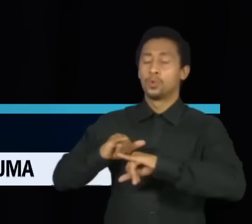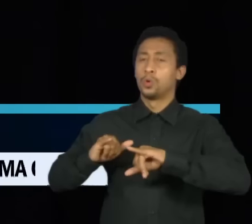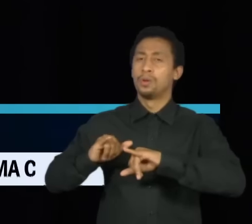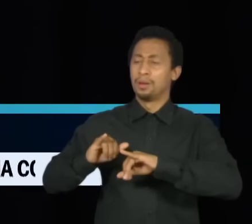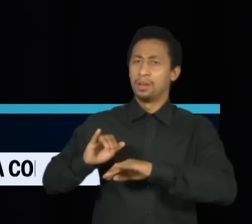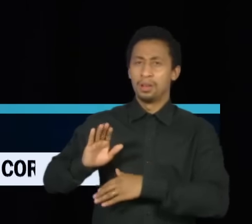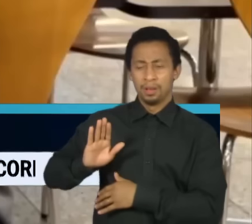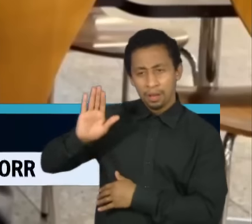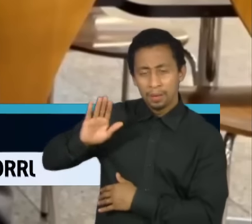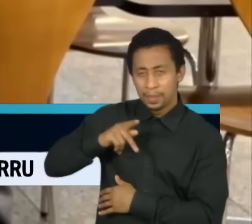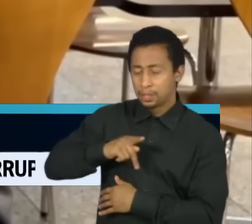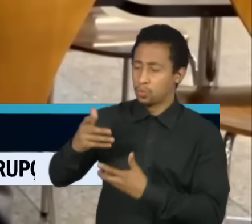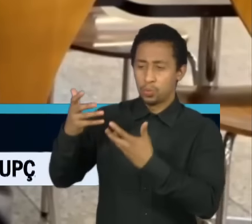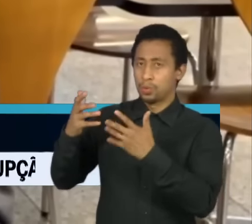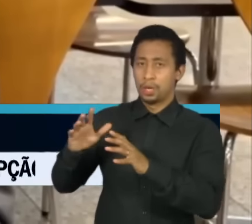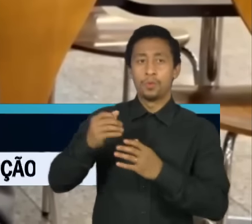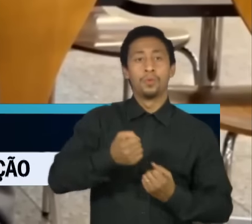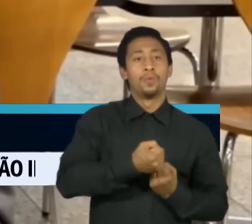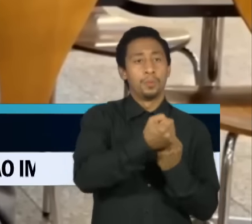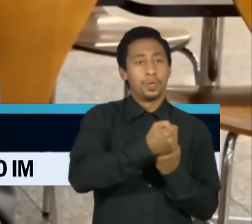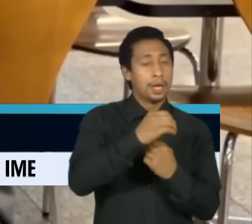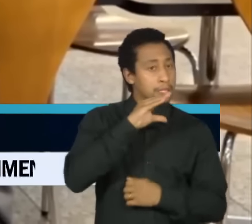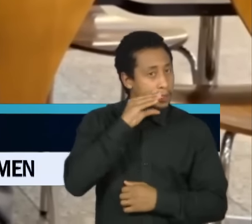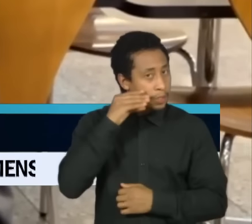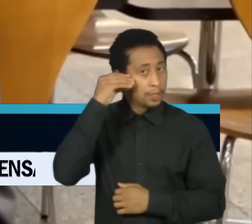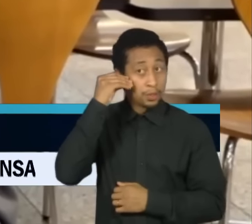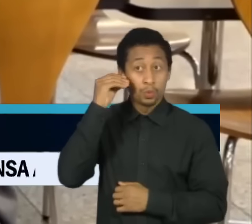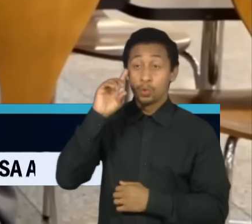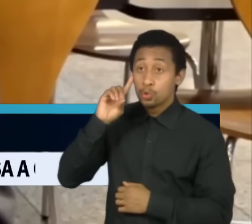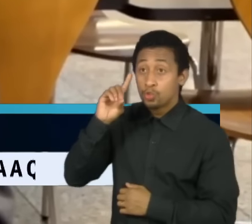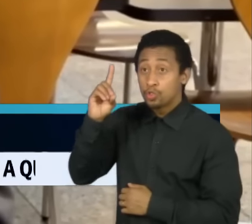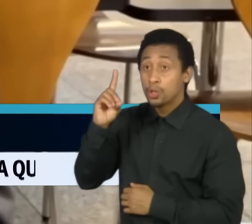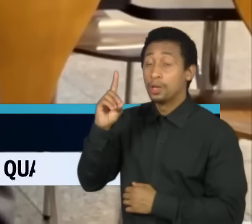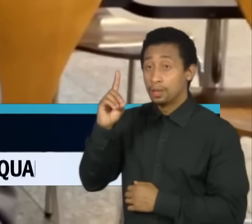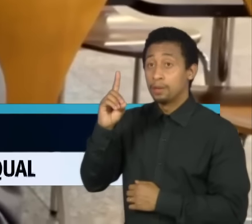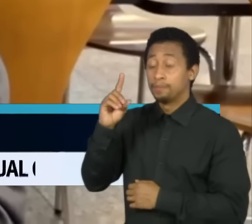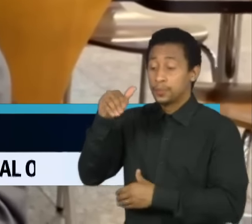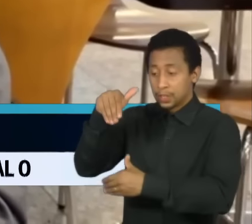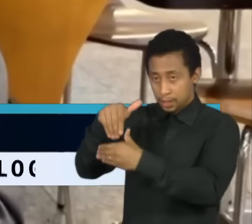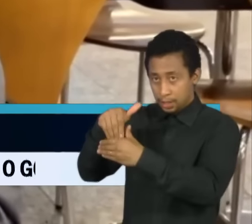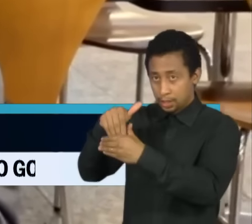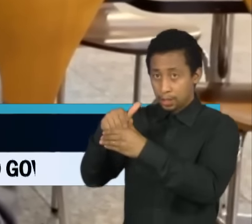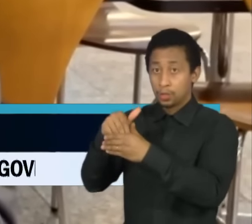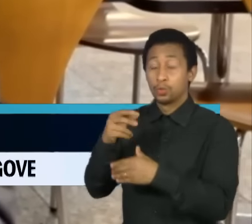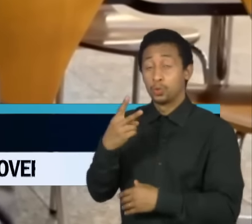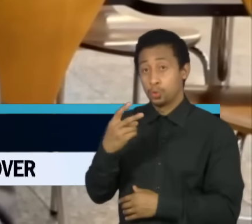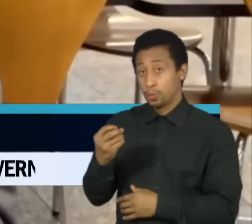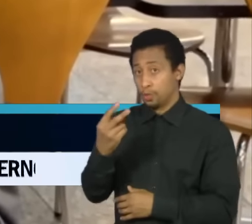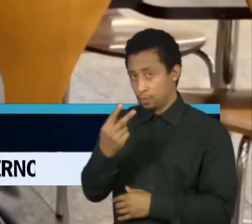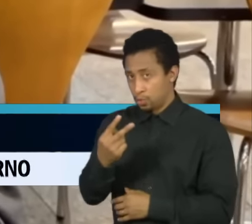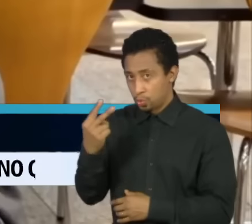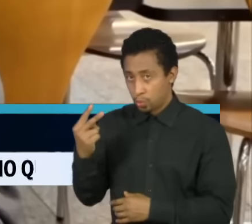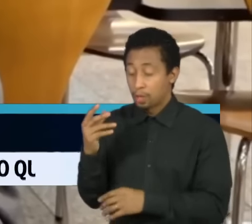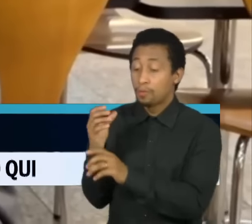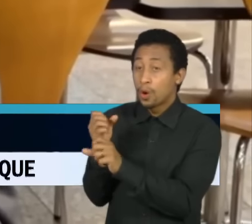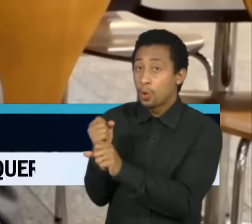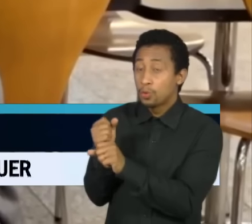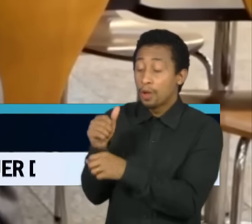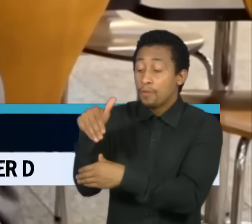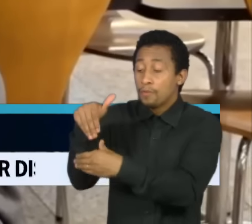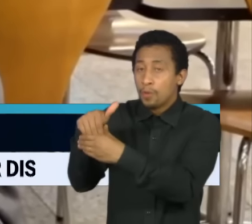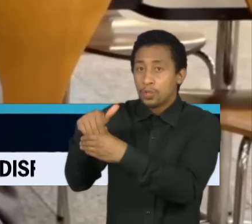a Ciro Gomes. No dia da eleição, em 22, na contagem dos votos, se você